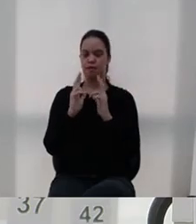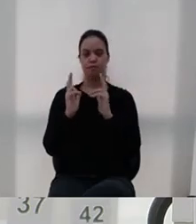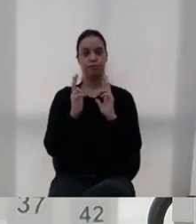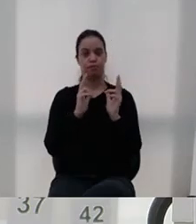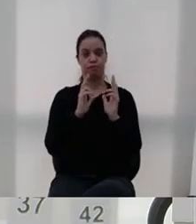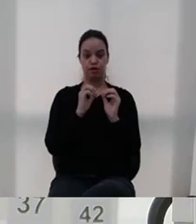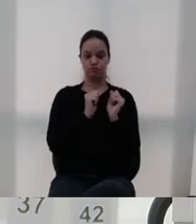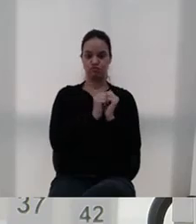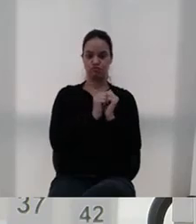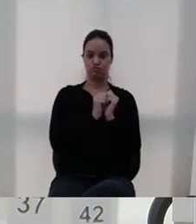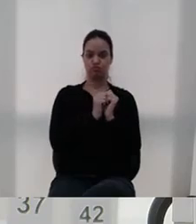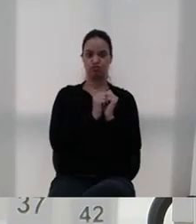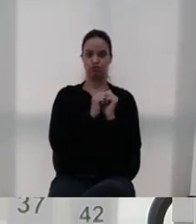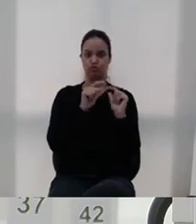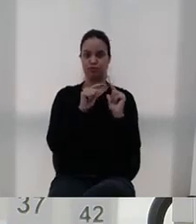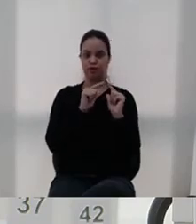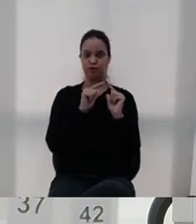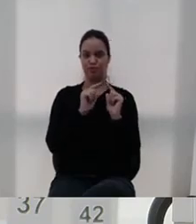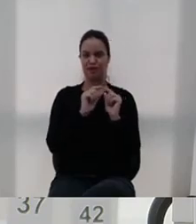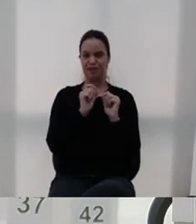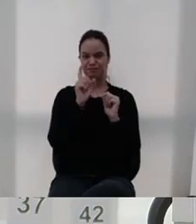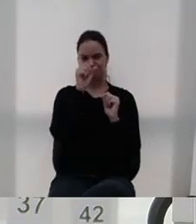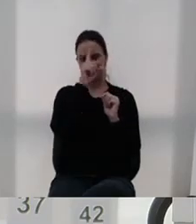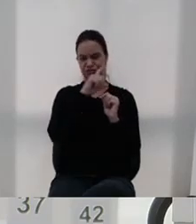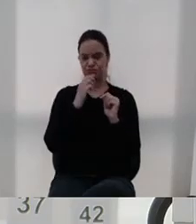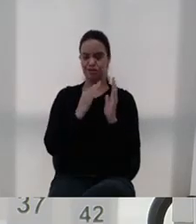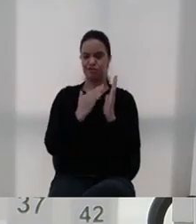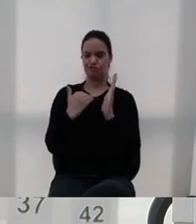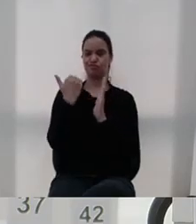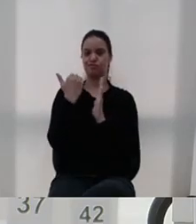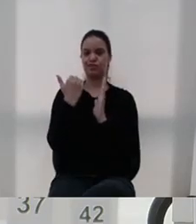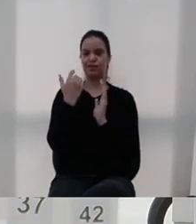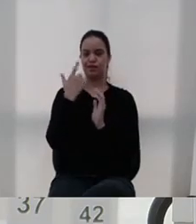administração, para buscar superar algumas dificuldades.